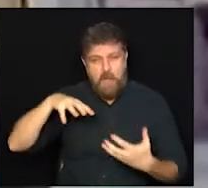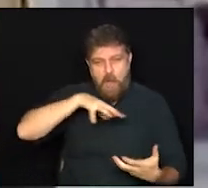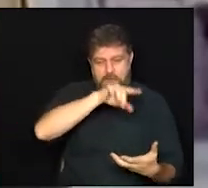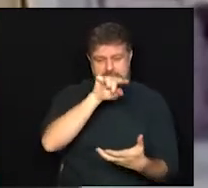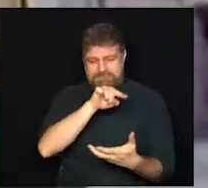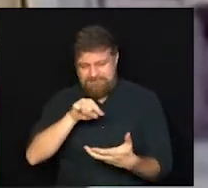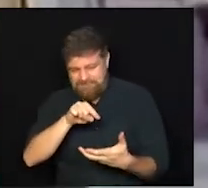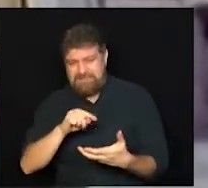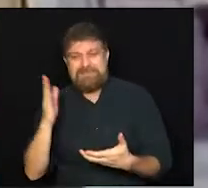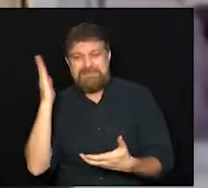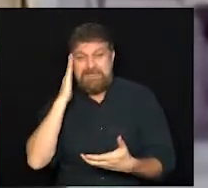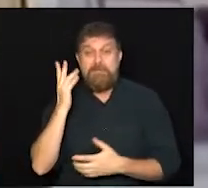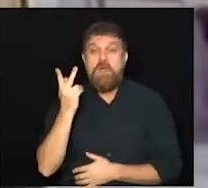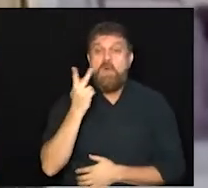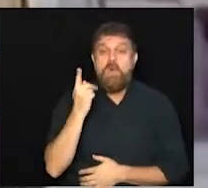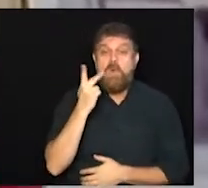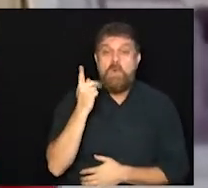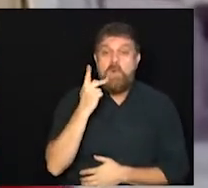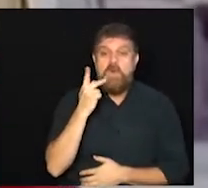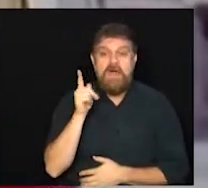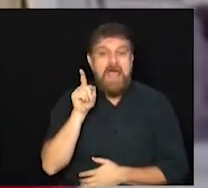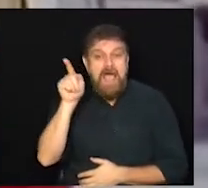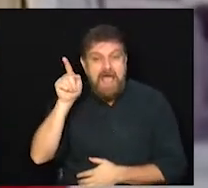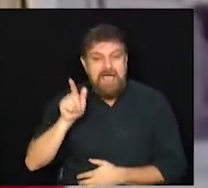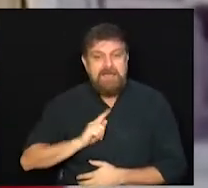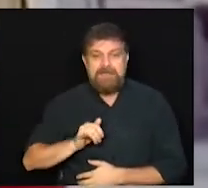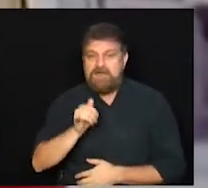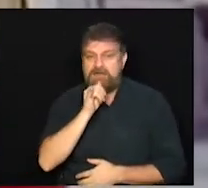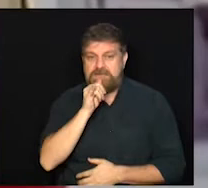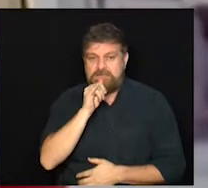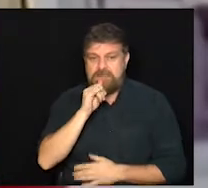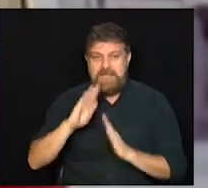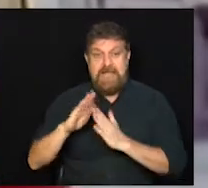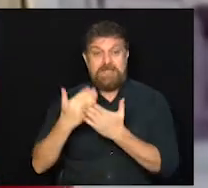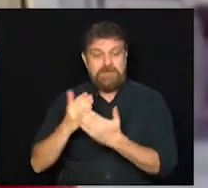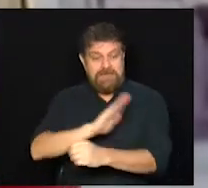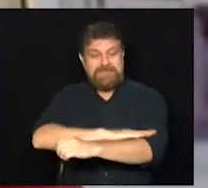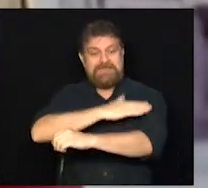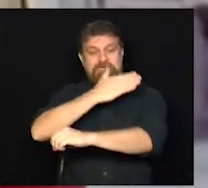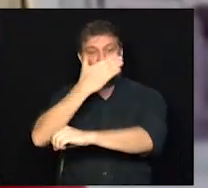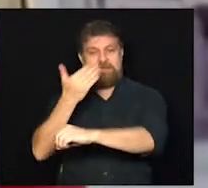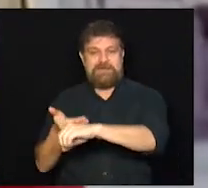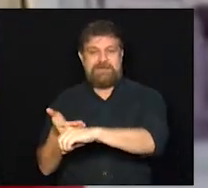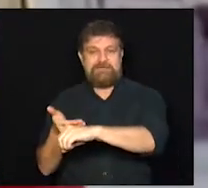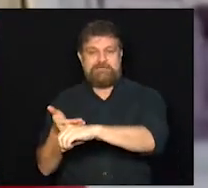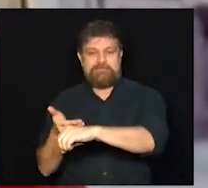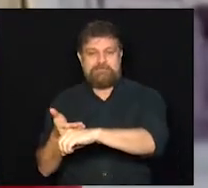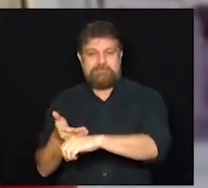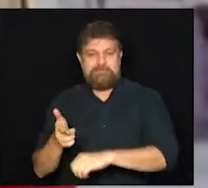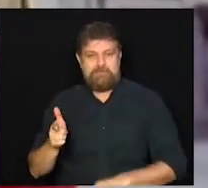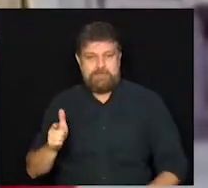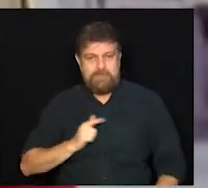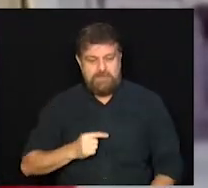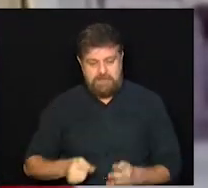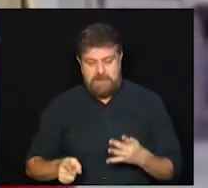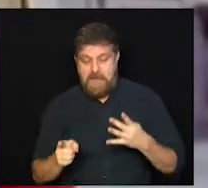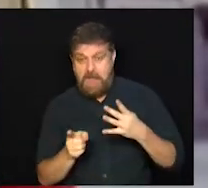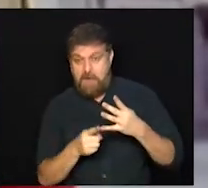e o Ceará é um exemplo, é a questão da escola de tempo integral. A quarta coisa que